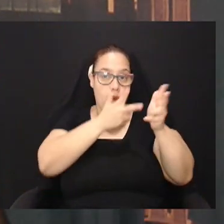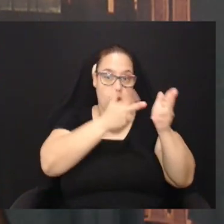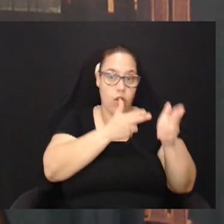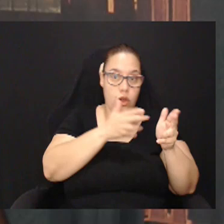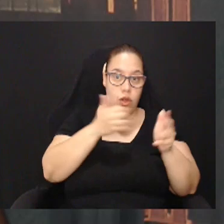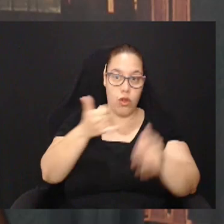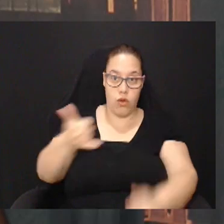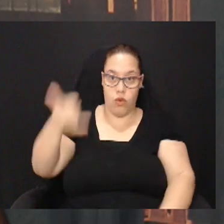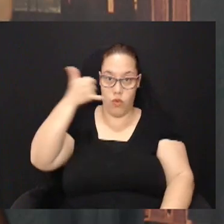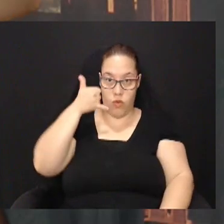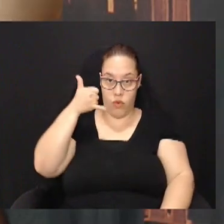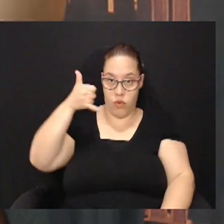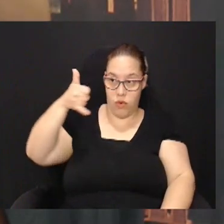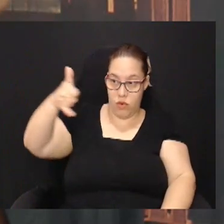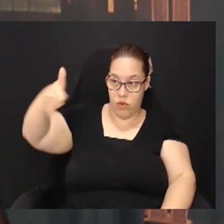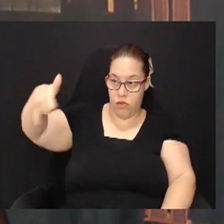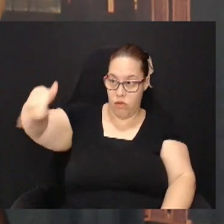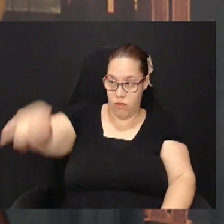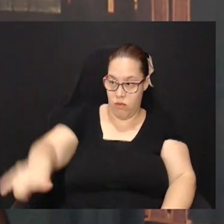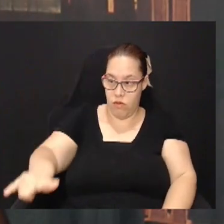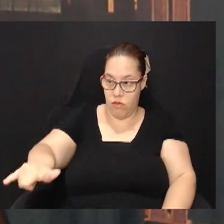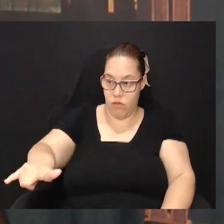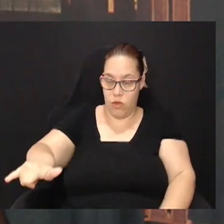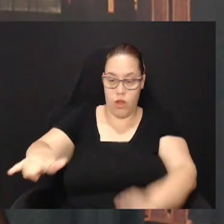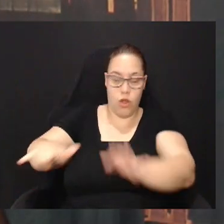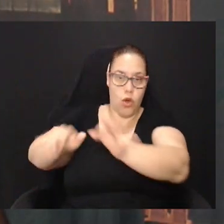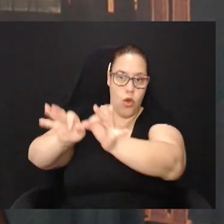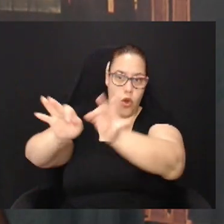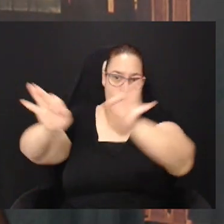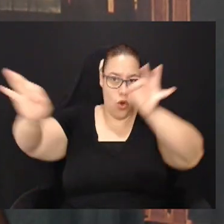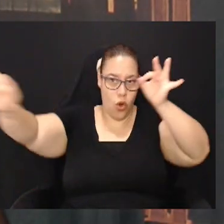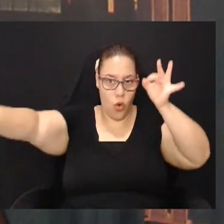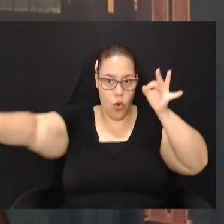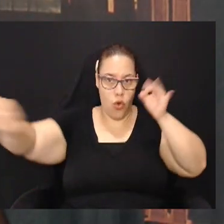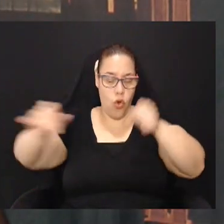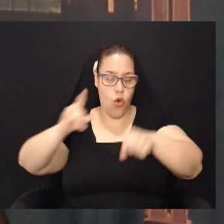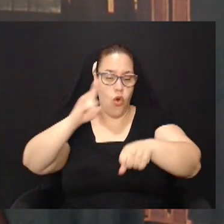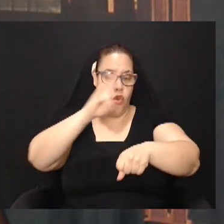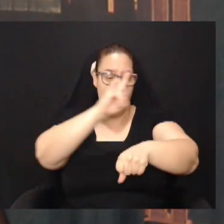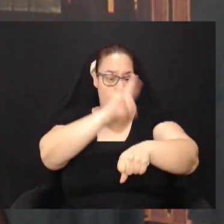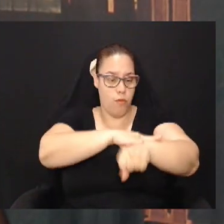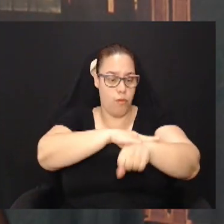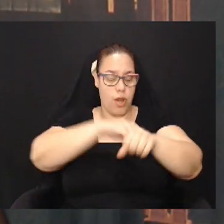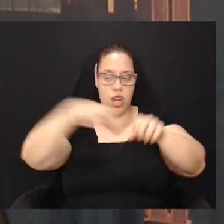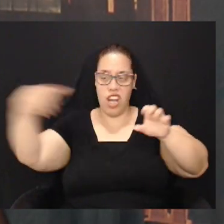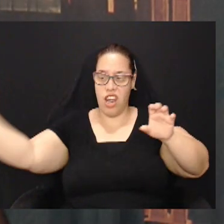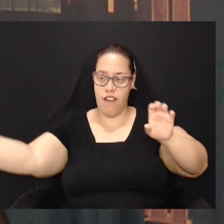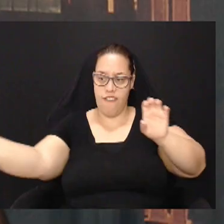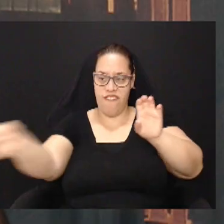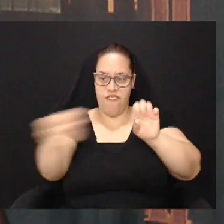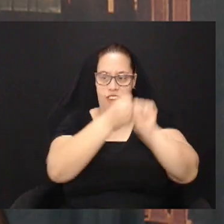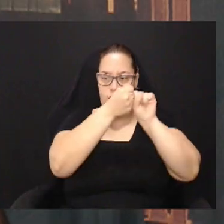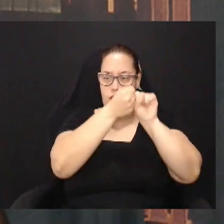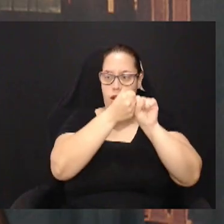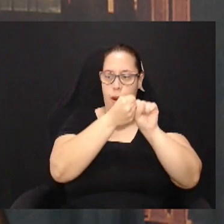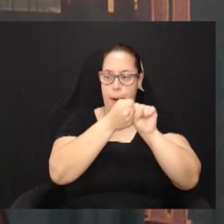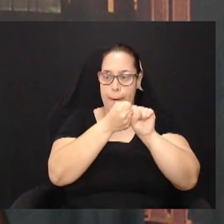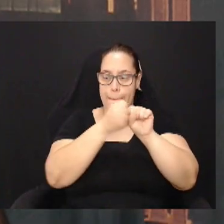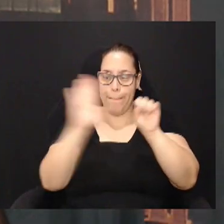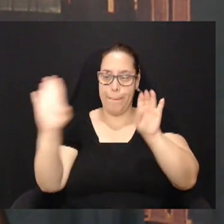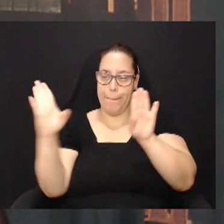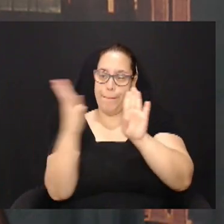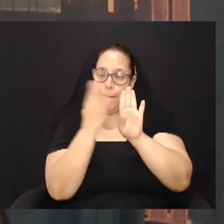cofre, colocar longe, colocar no banheiro, fecha, tranca a porta do banheiro. Porque se você, no